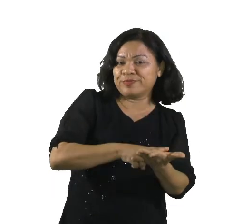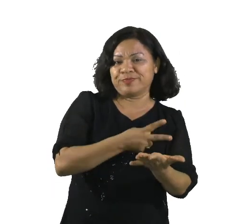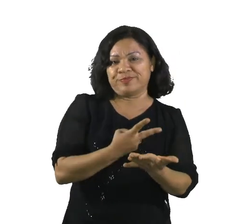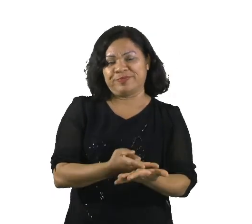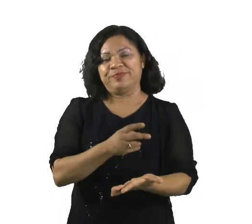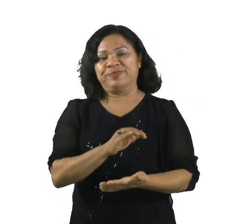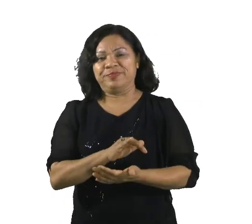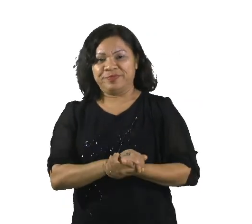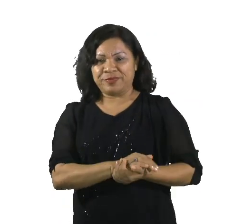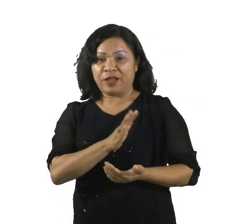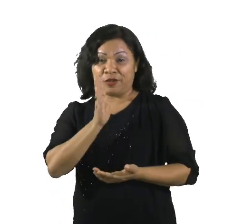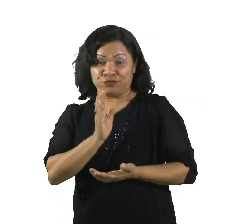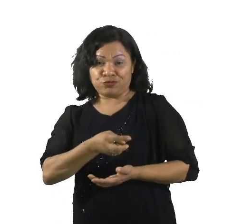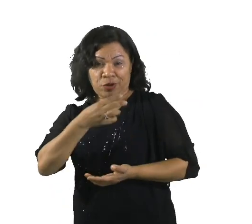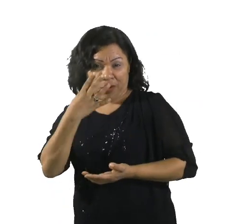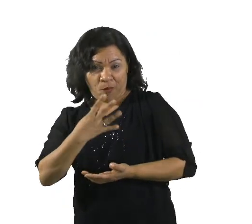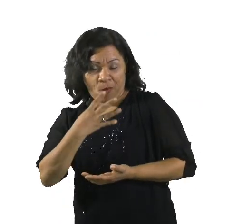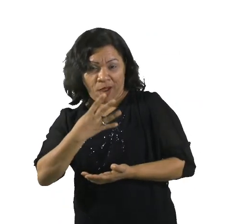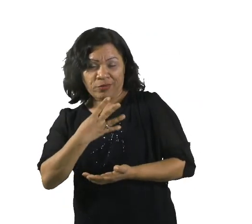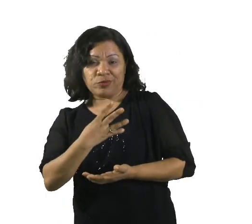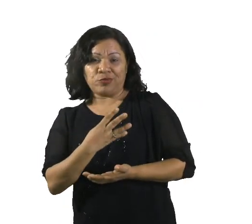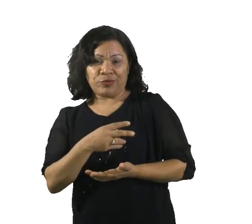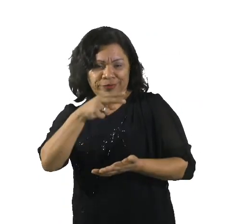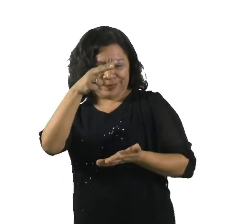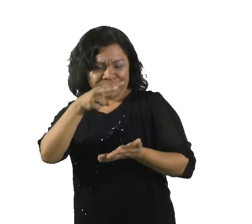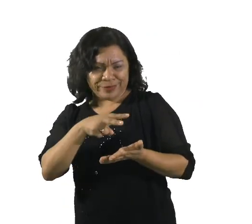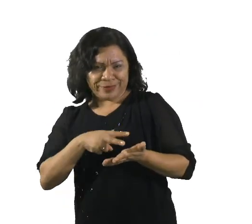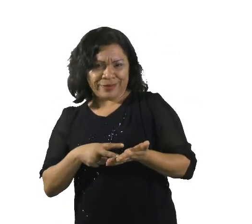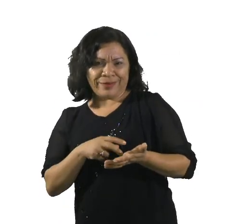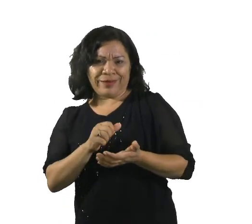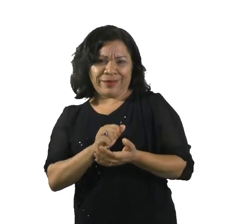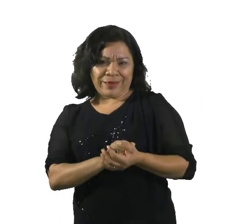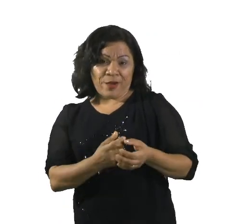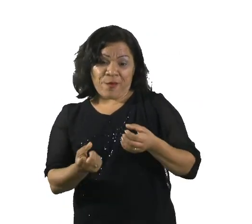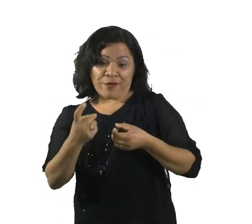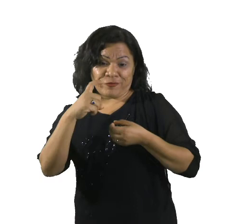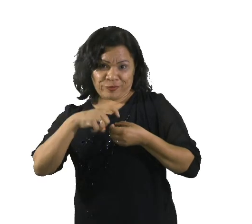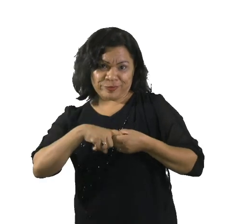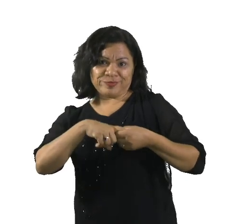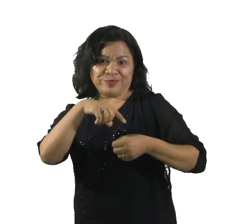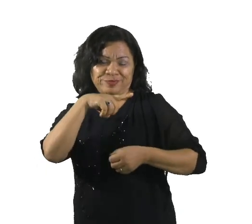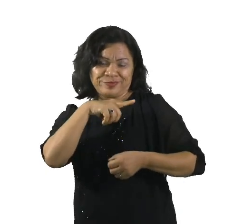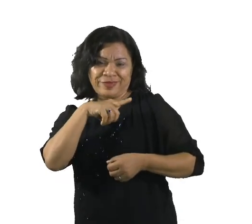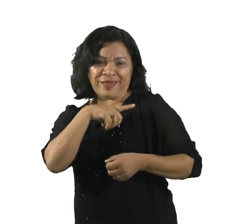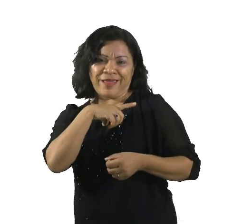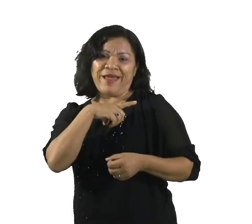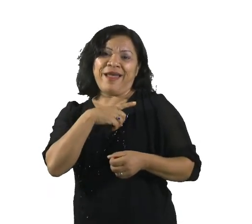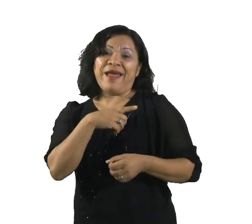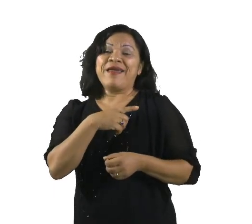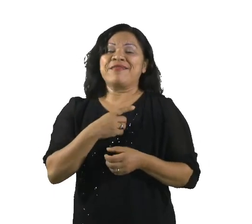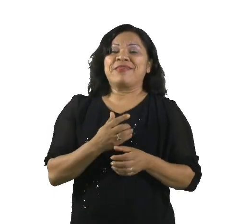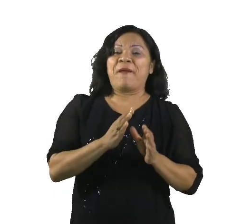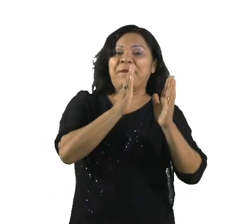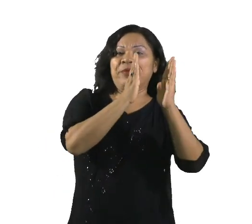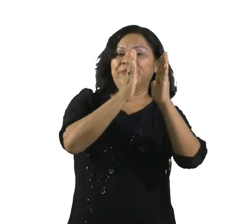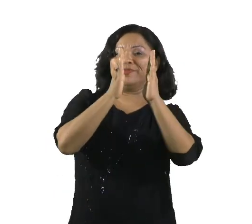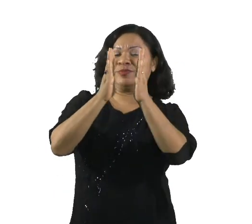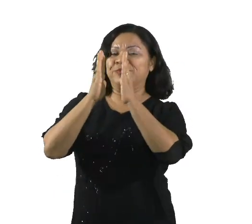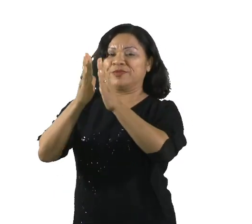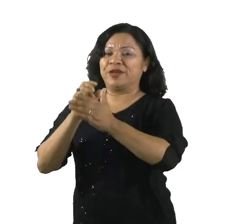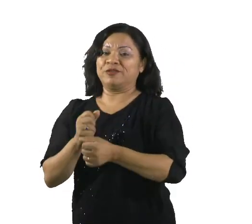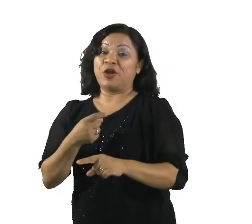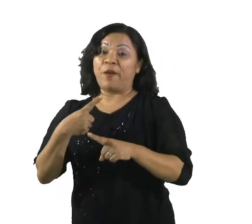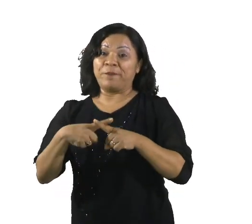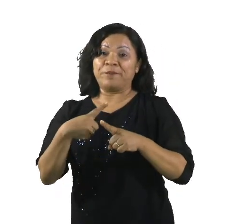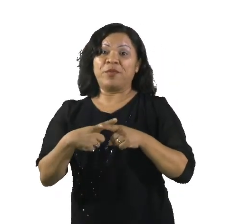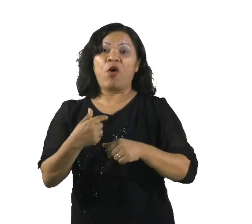é o 4º livro que leio e é o primeiro dele que eu vou ter na estante. Os outros li quando ainda estava no colégio